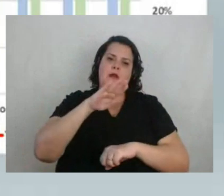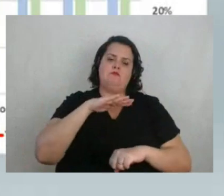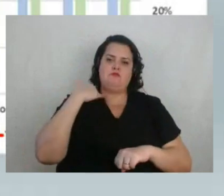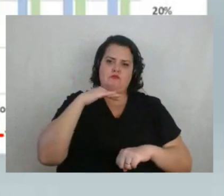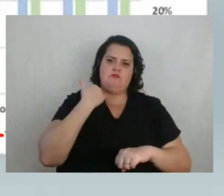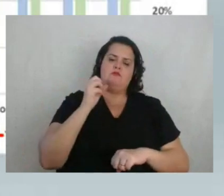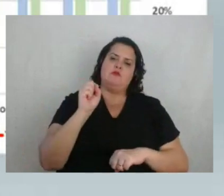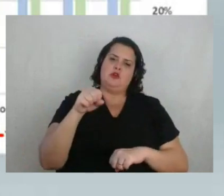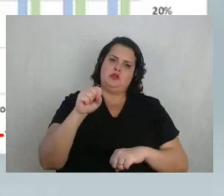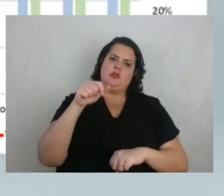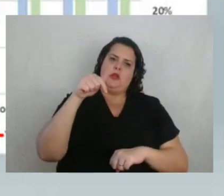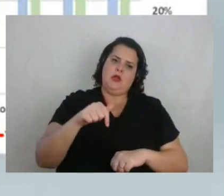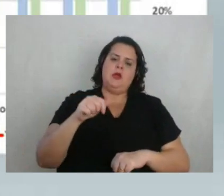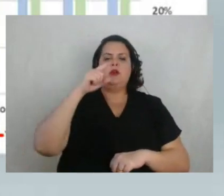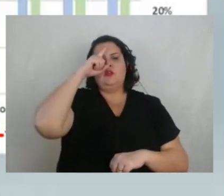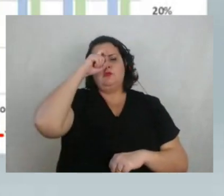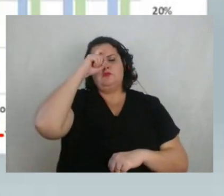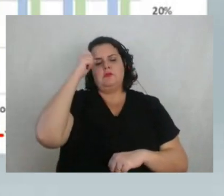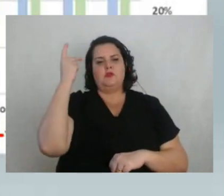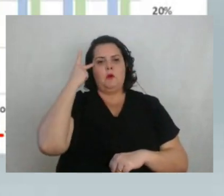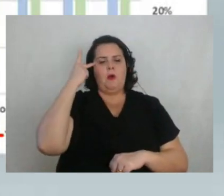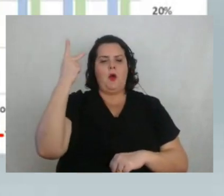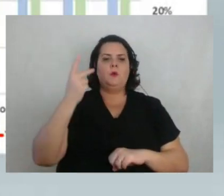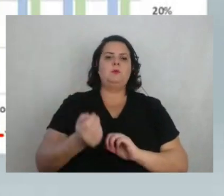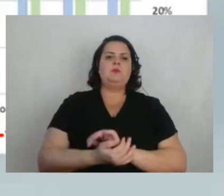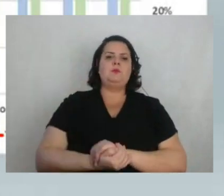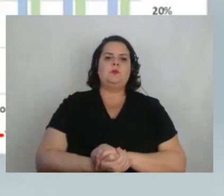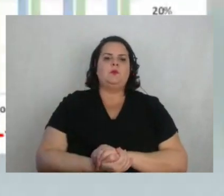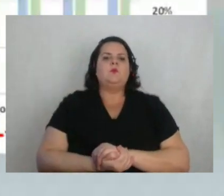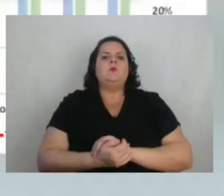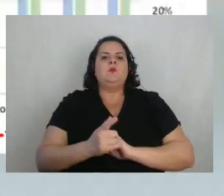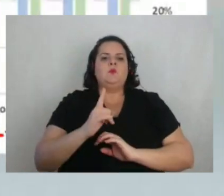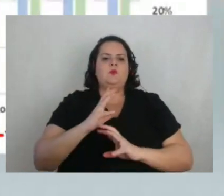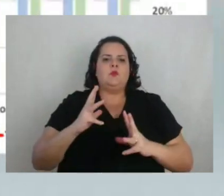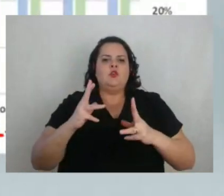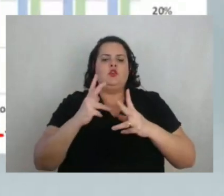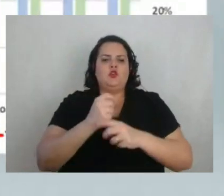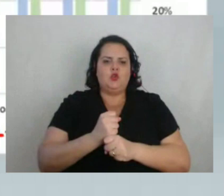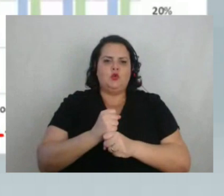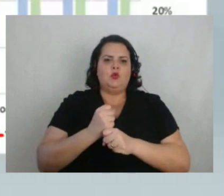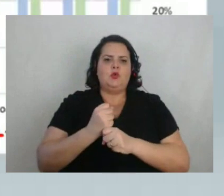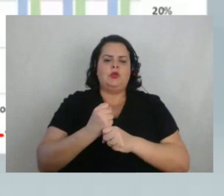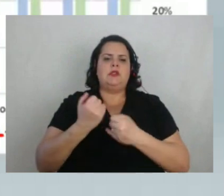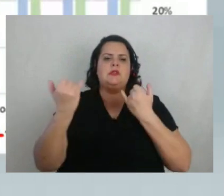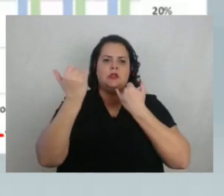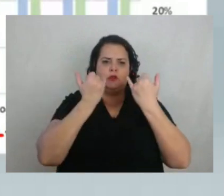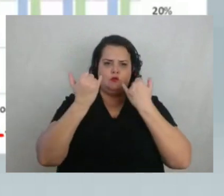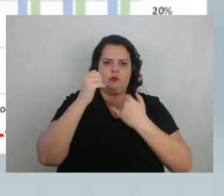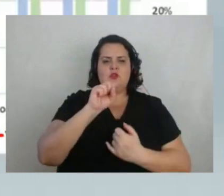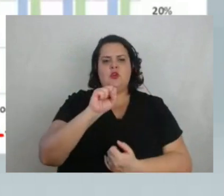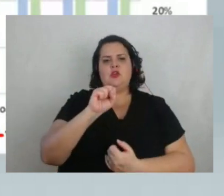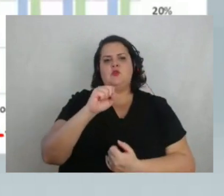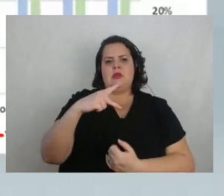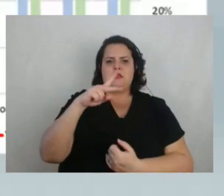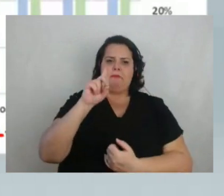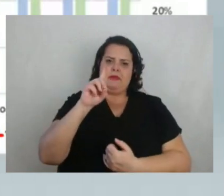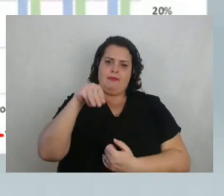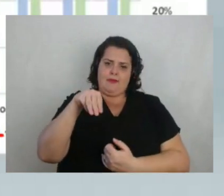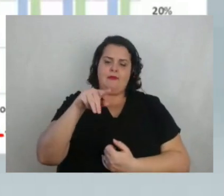Hospital São Paulo. Esses aqui são dados de toda a SPDM, uma grande instituição que tem mais de 2.000